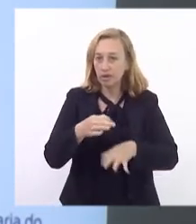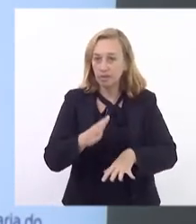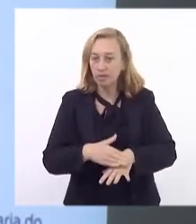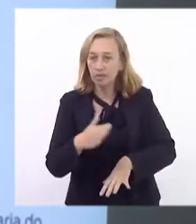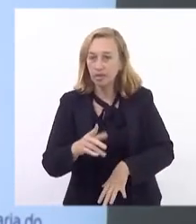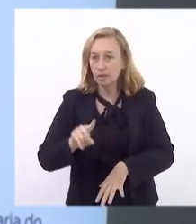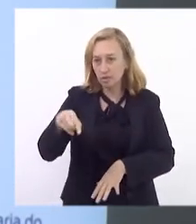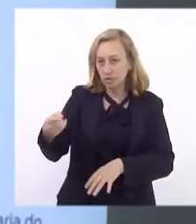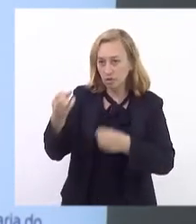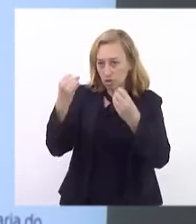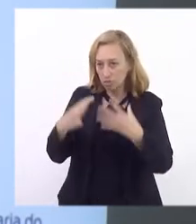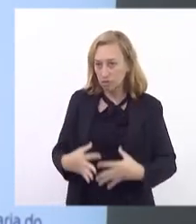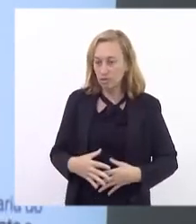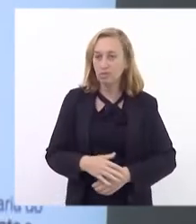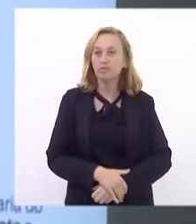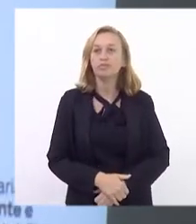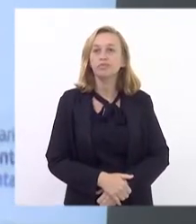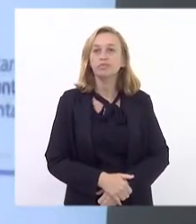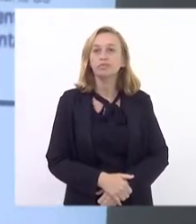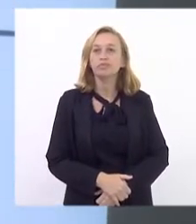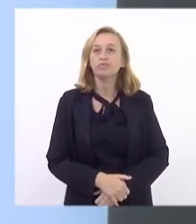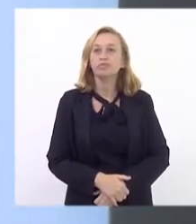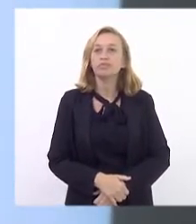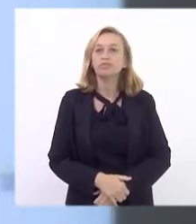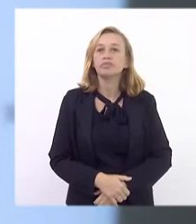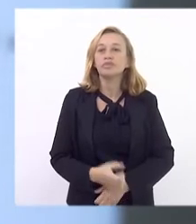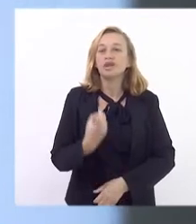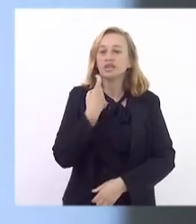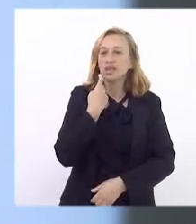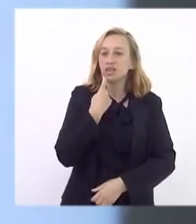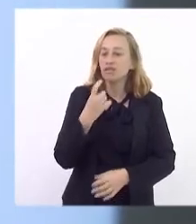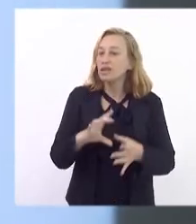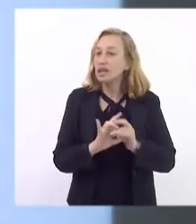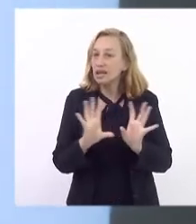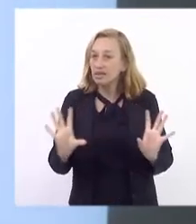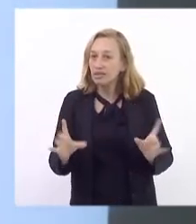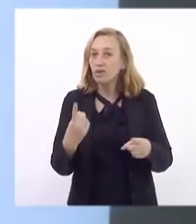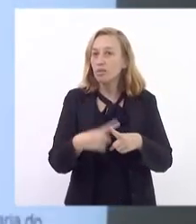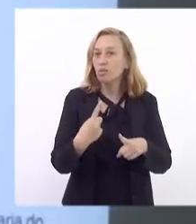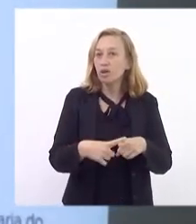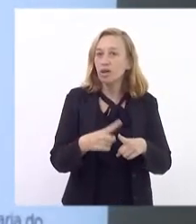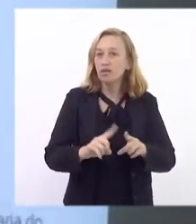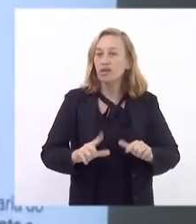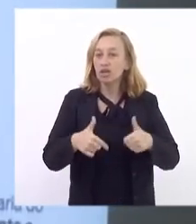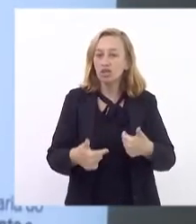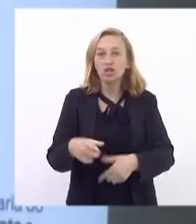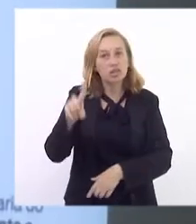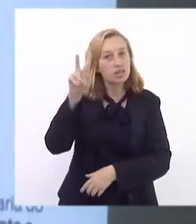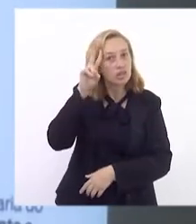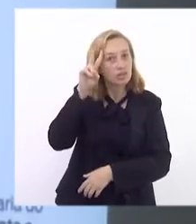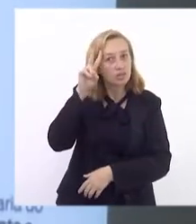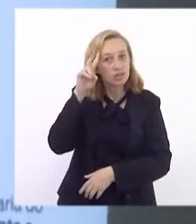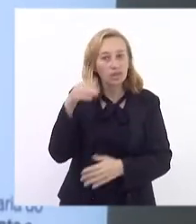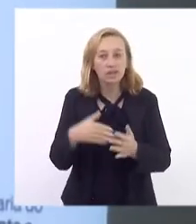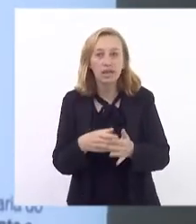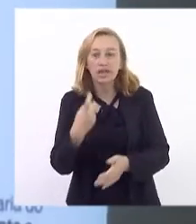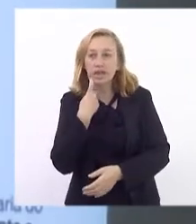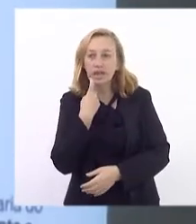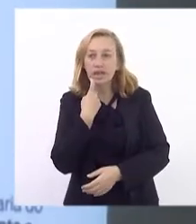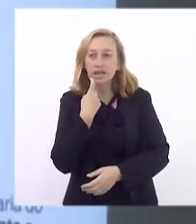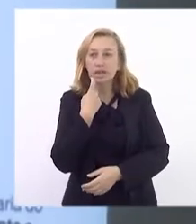mais à frente. Pode passar, querido. A sexta-feira fica livre, porque a sexta-feira vai funcionar de segunda a quinta, a sexta-feira fica livre